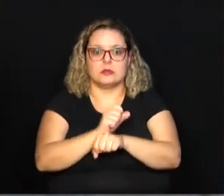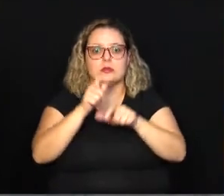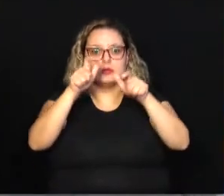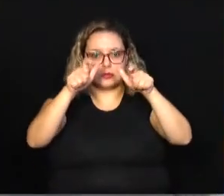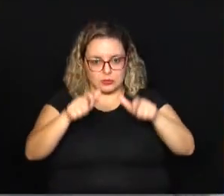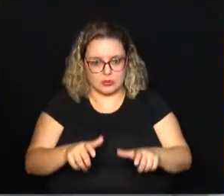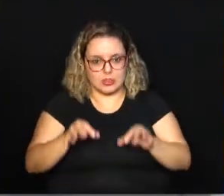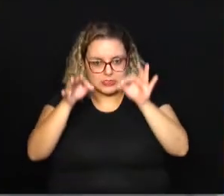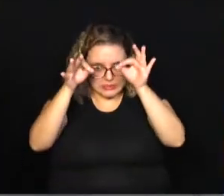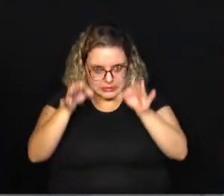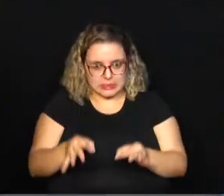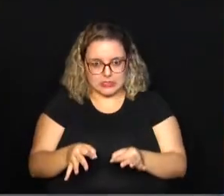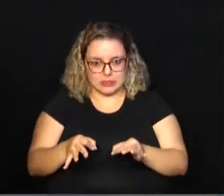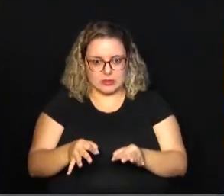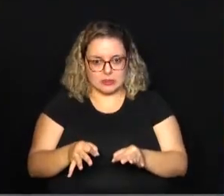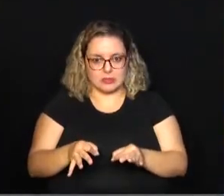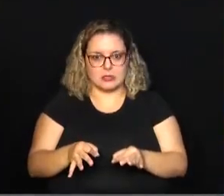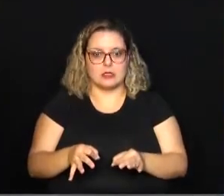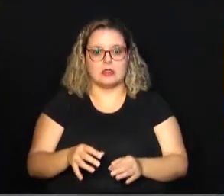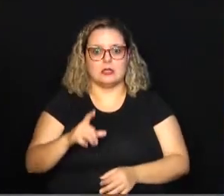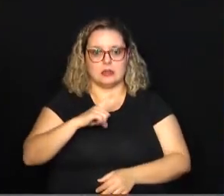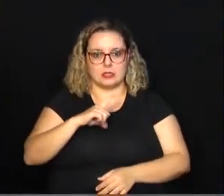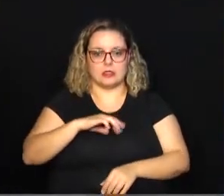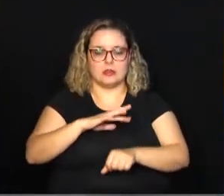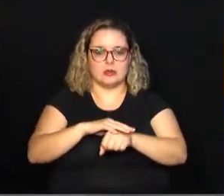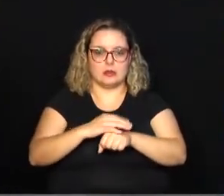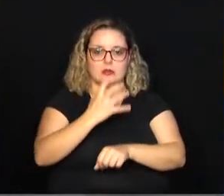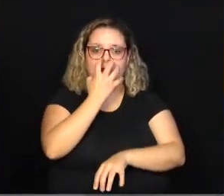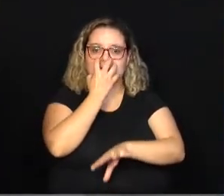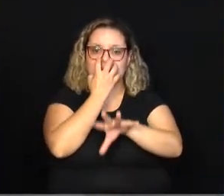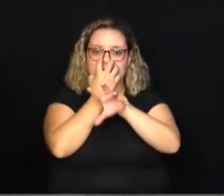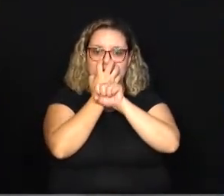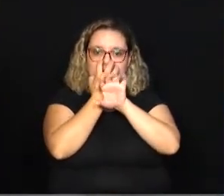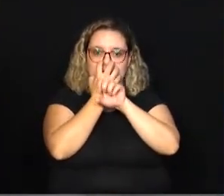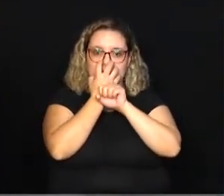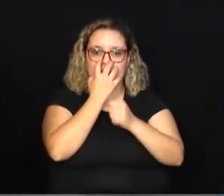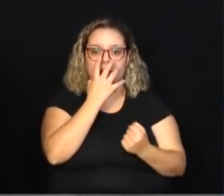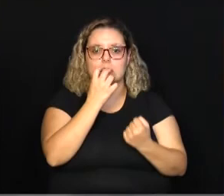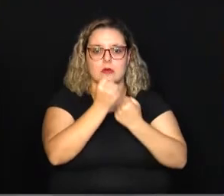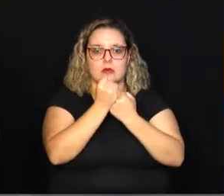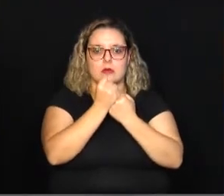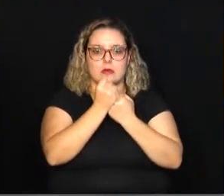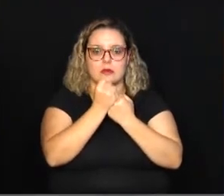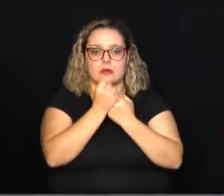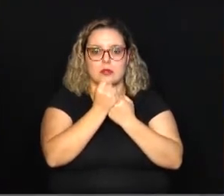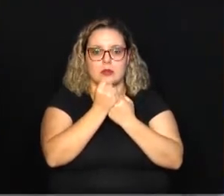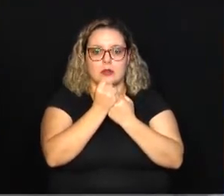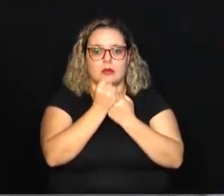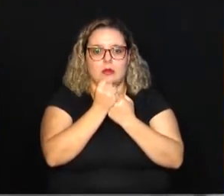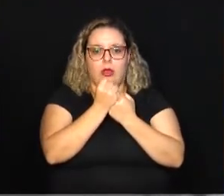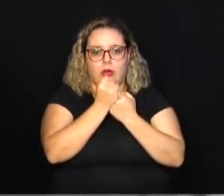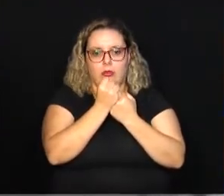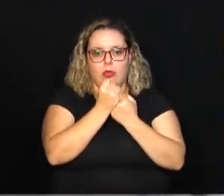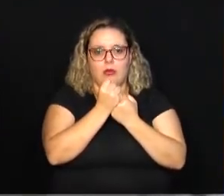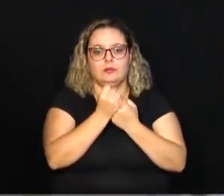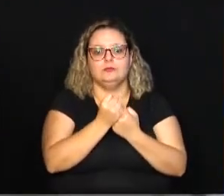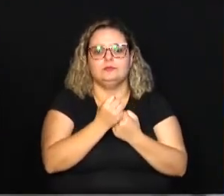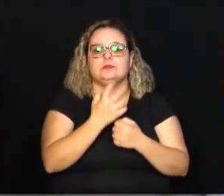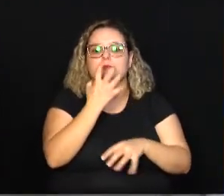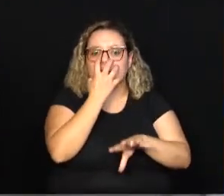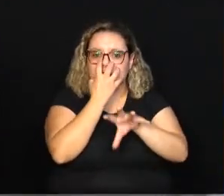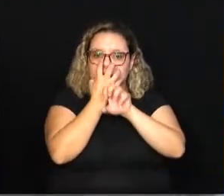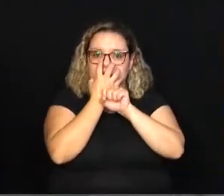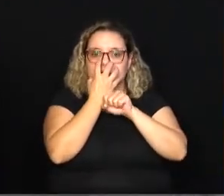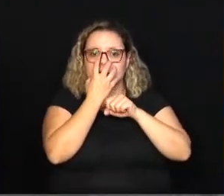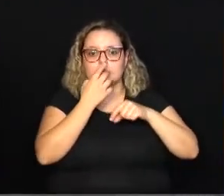seja, eu tenho doente entubado em leito de apoio ventilatório, que ele está com respirador, com